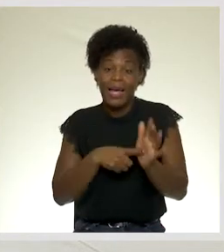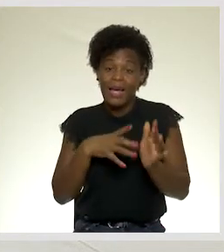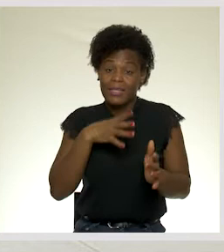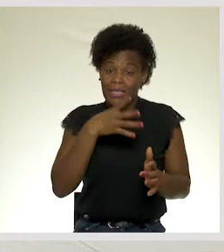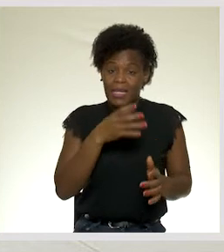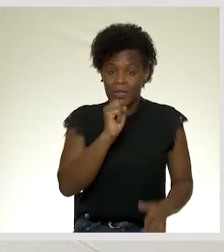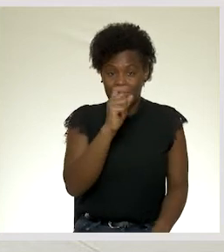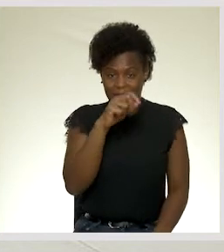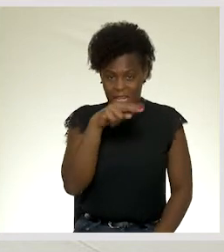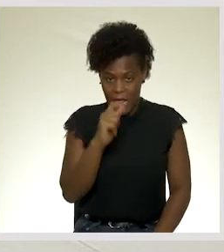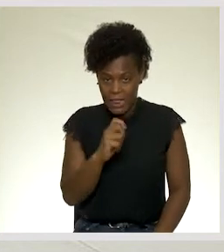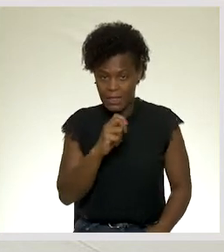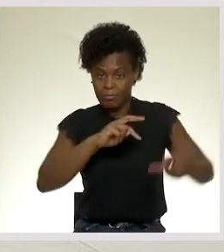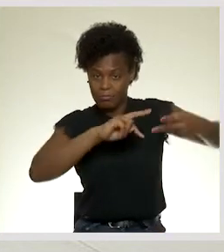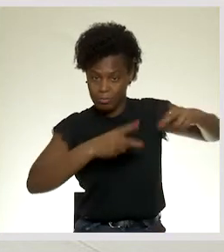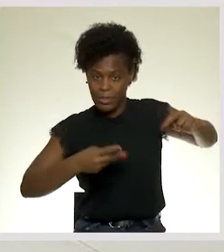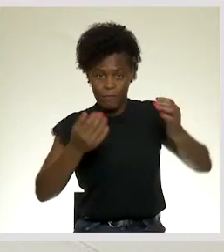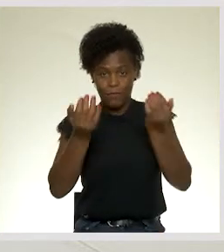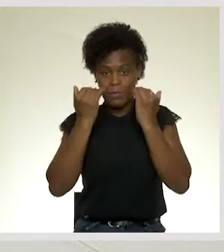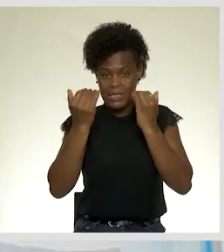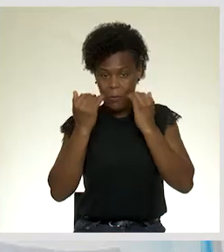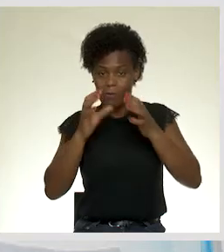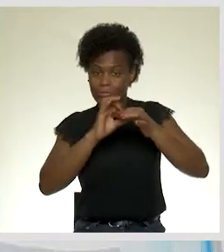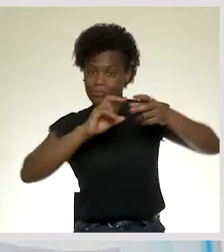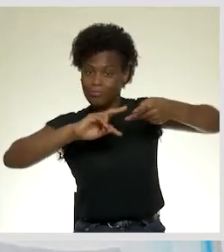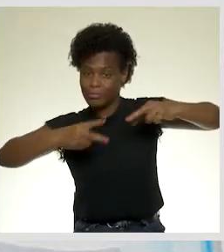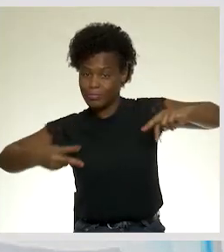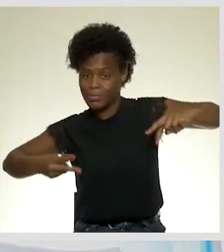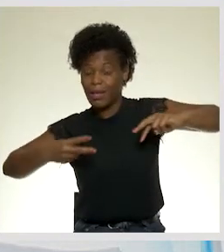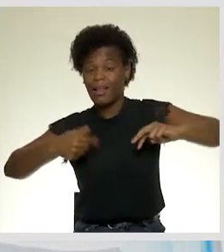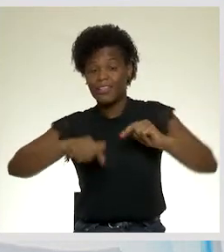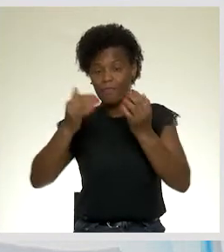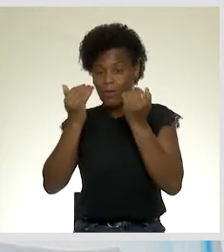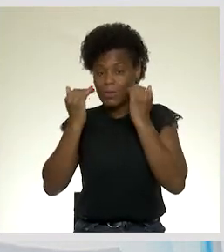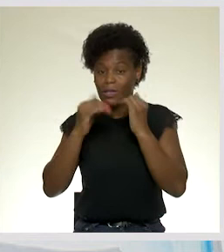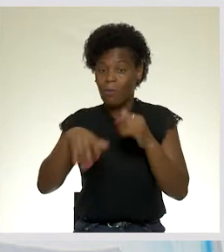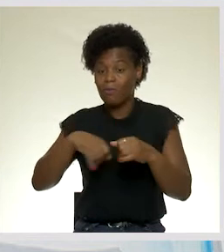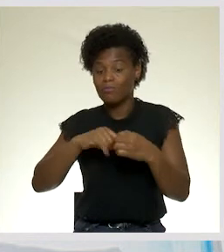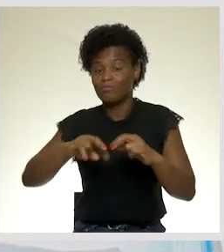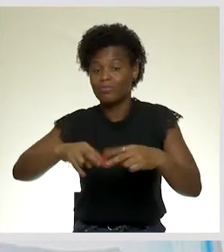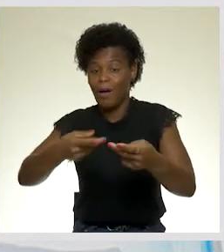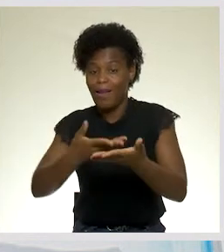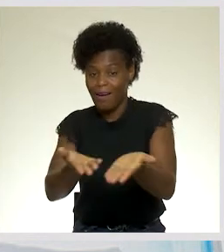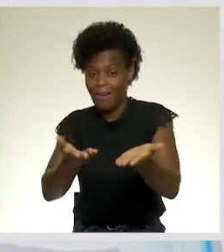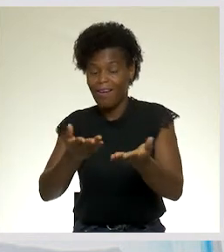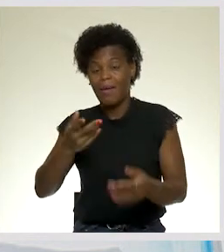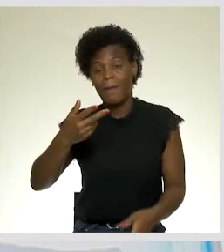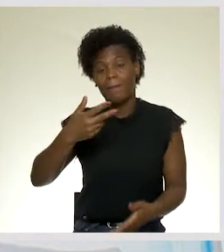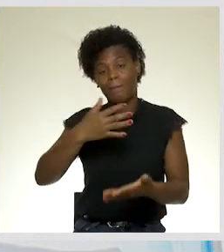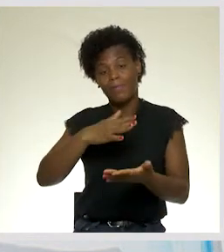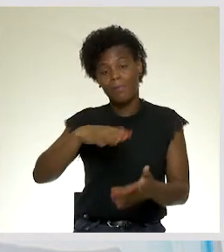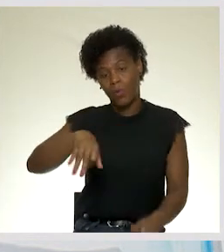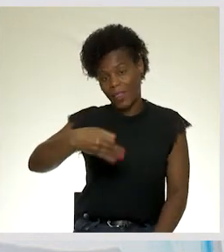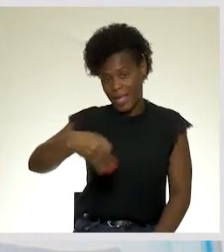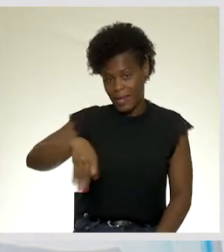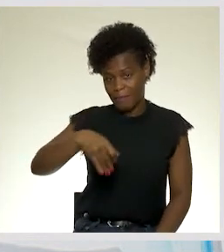informação genética, não é? E essa informação é passada em formas de proteínas, é traduzida em proteína.